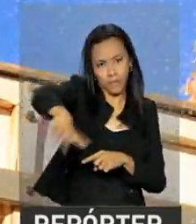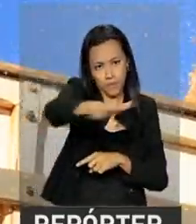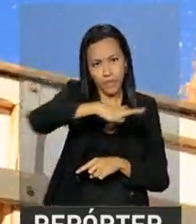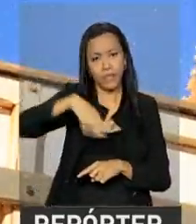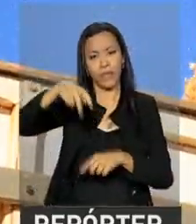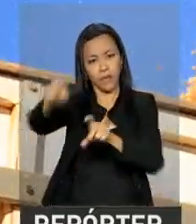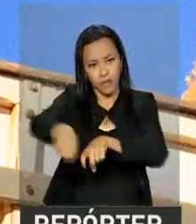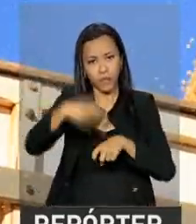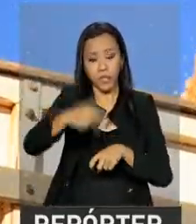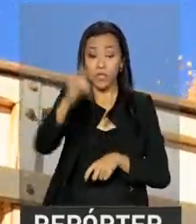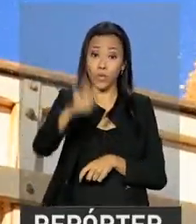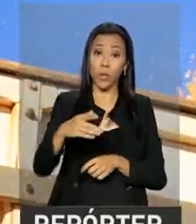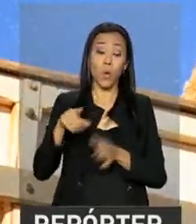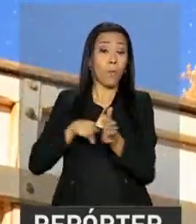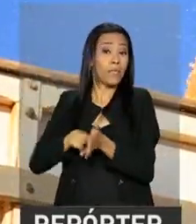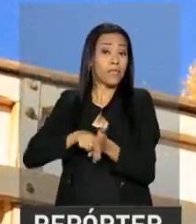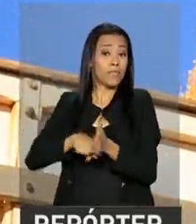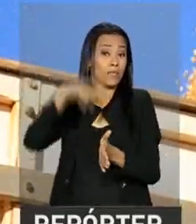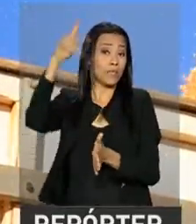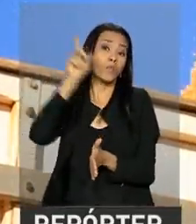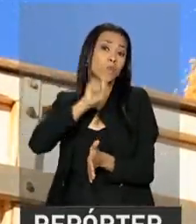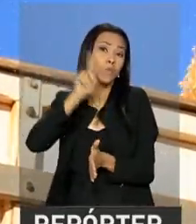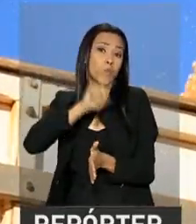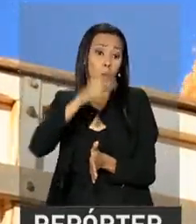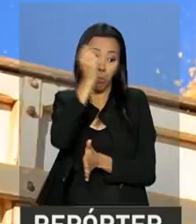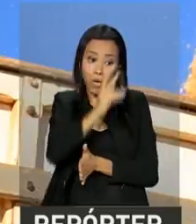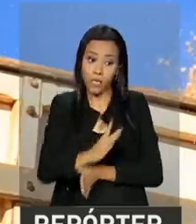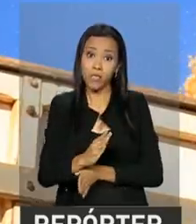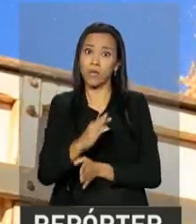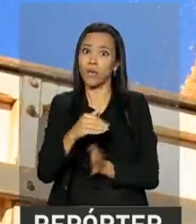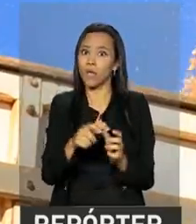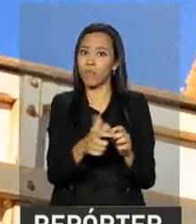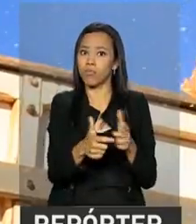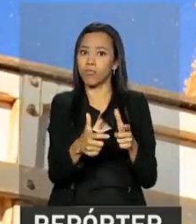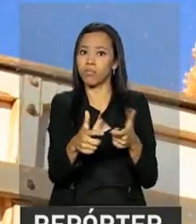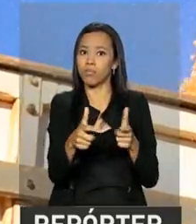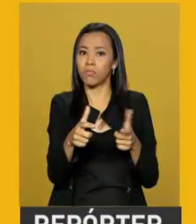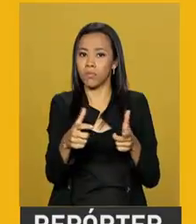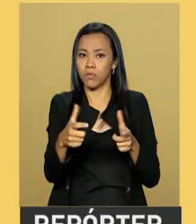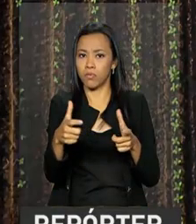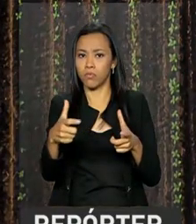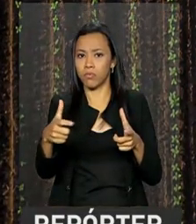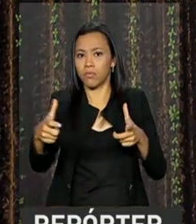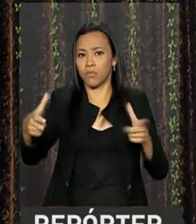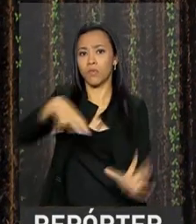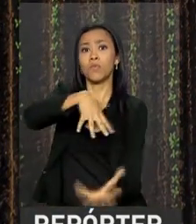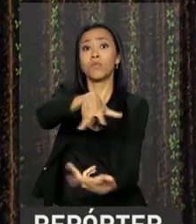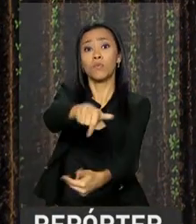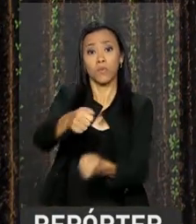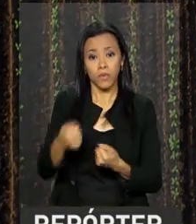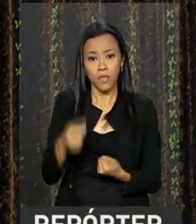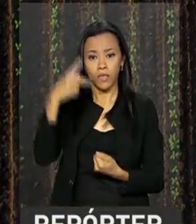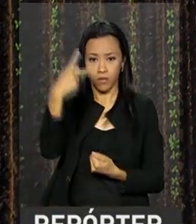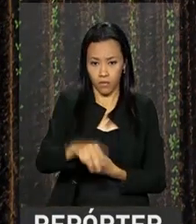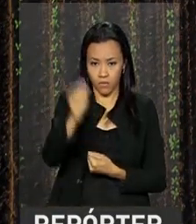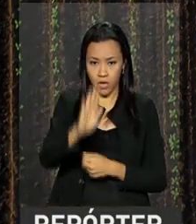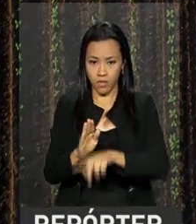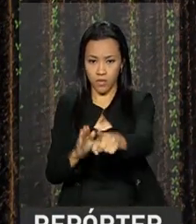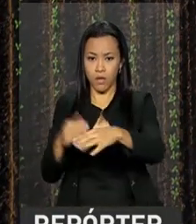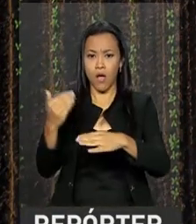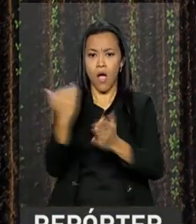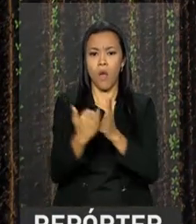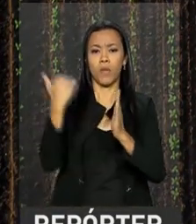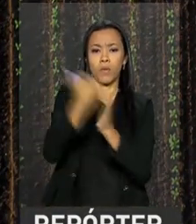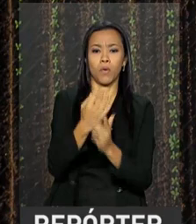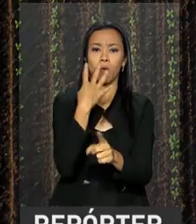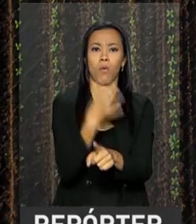estudo norte-americano o Brasil é o país que mais cresce nesse setor no mundo a produtividade no país aumentou